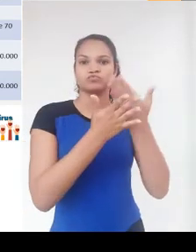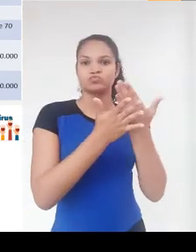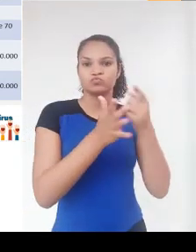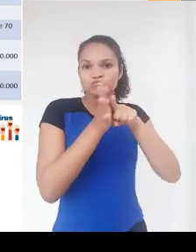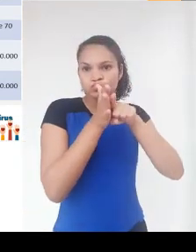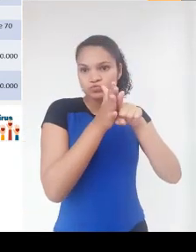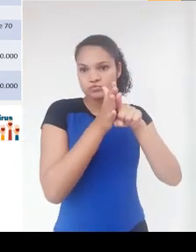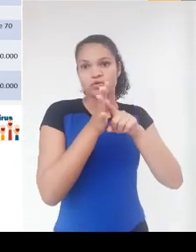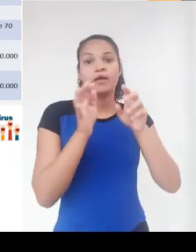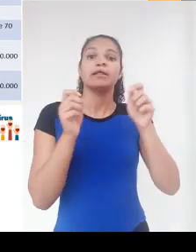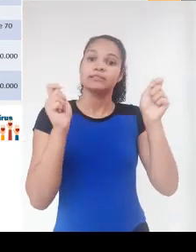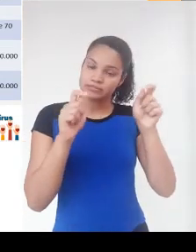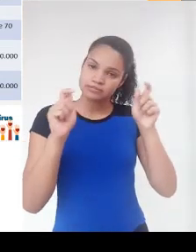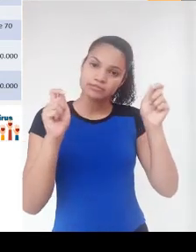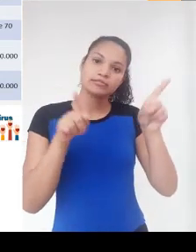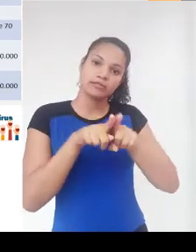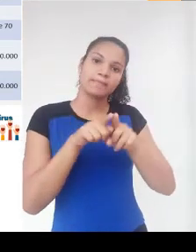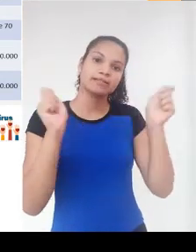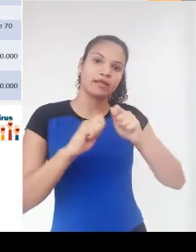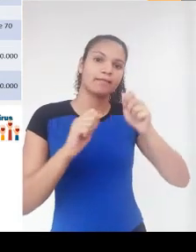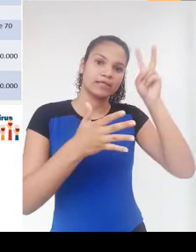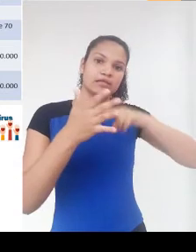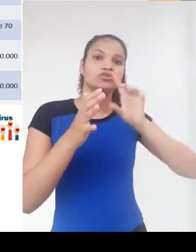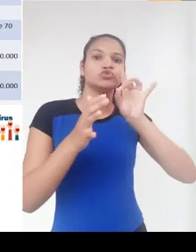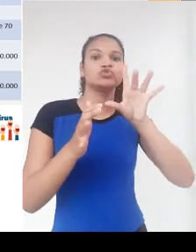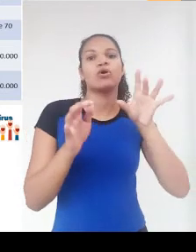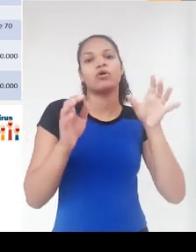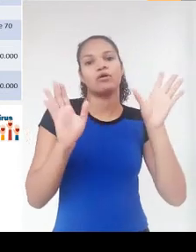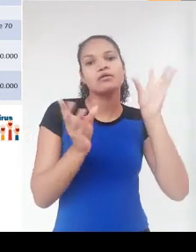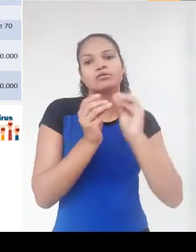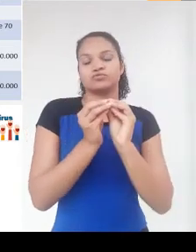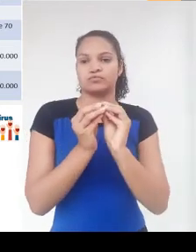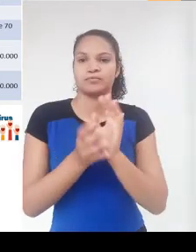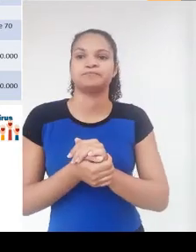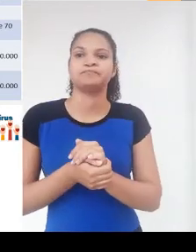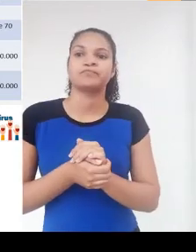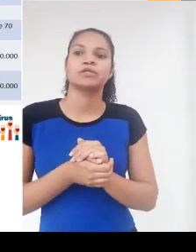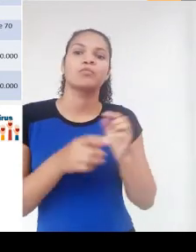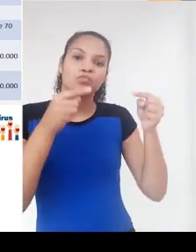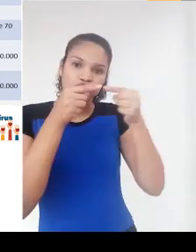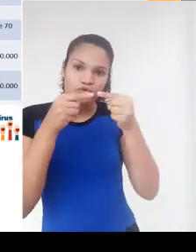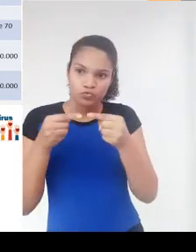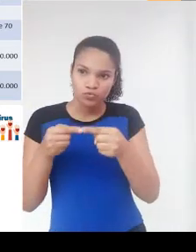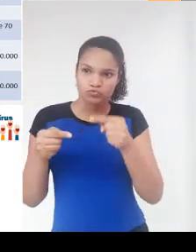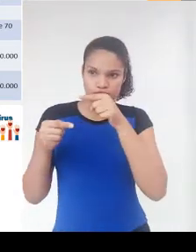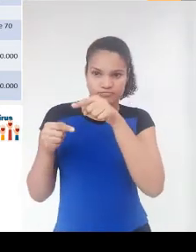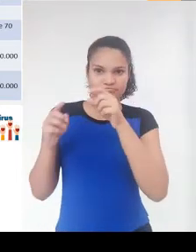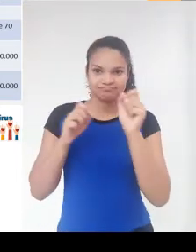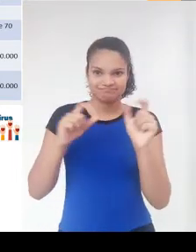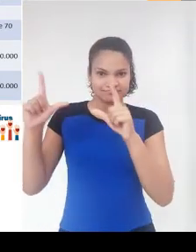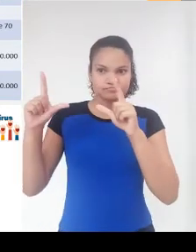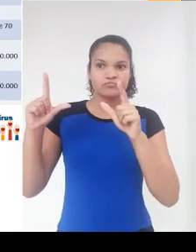ler só o resumo. Então, de acordo com o que acontecer, esse slide eu usei do Laboratório de